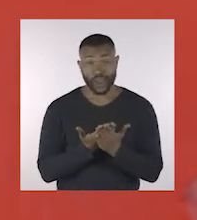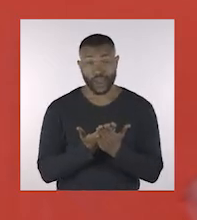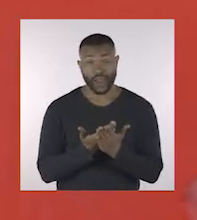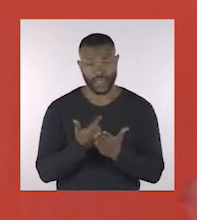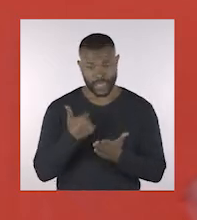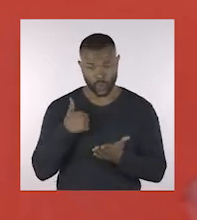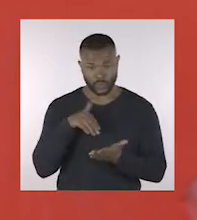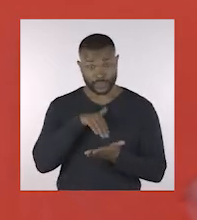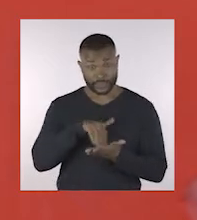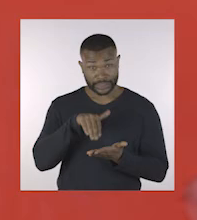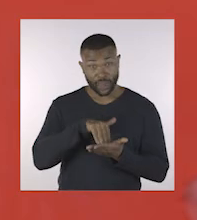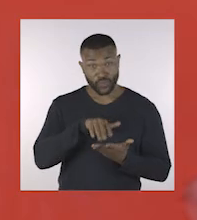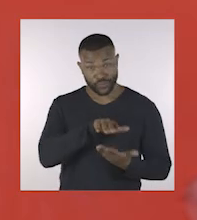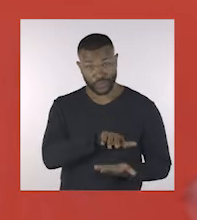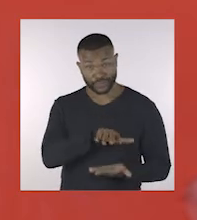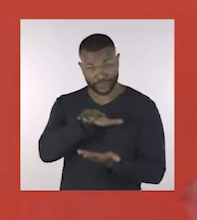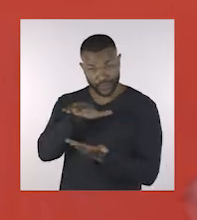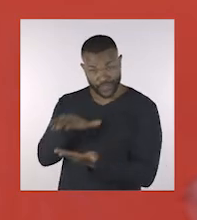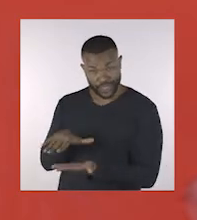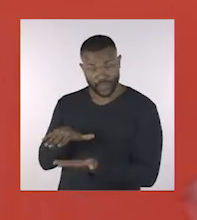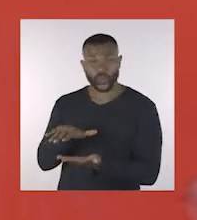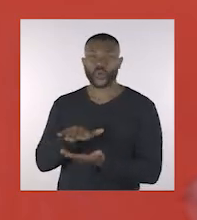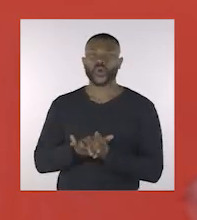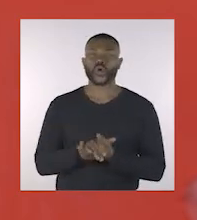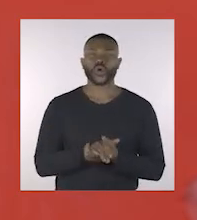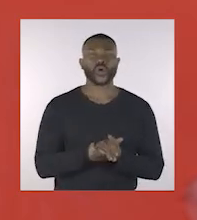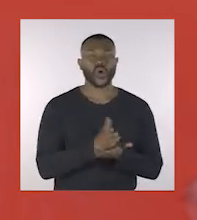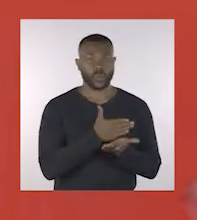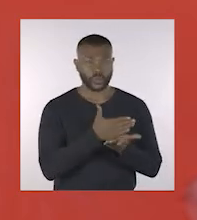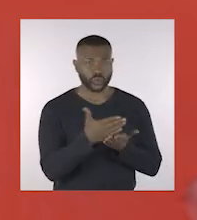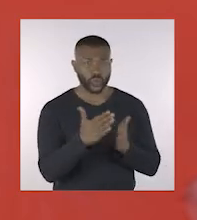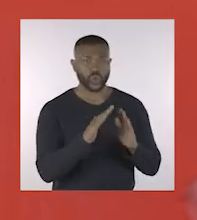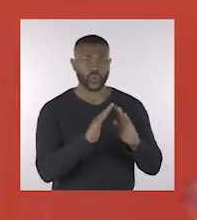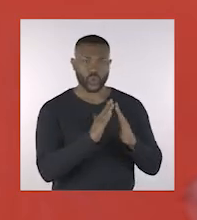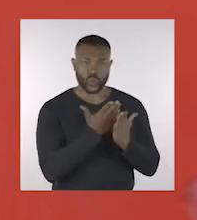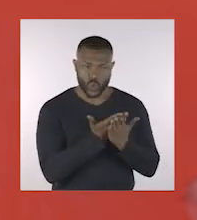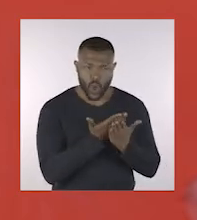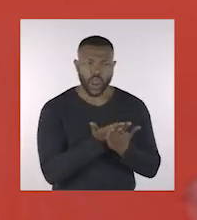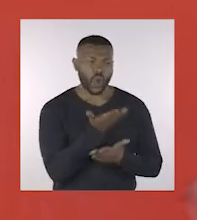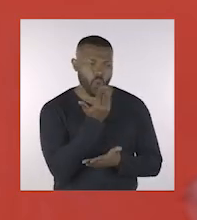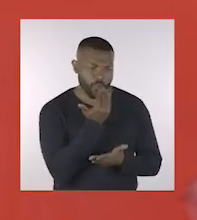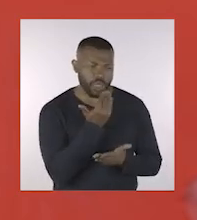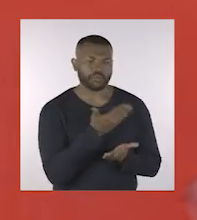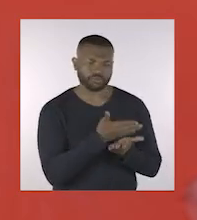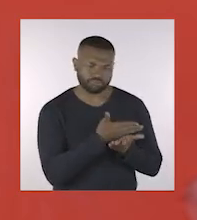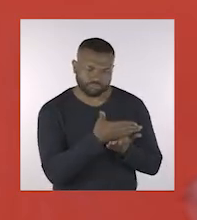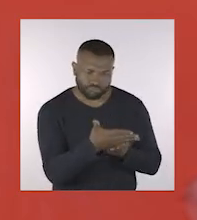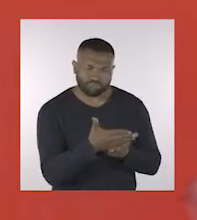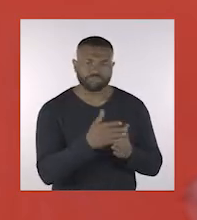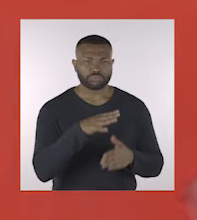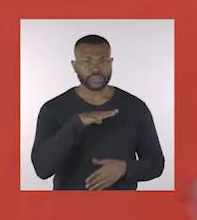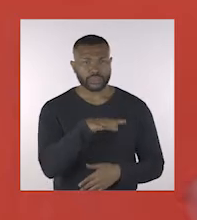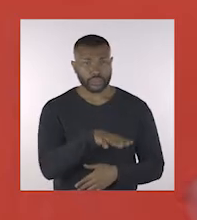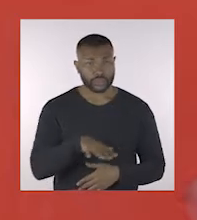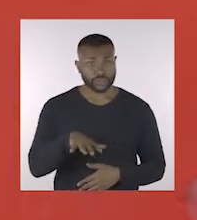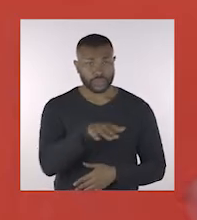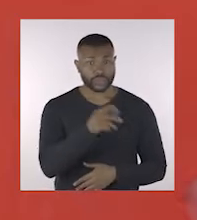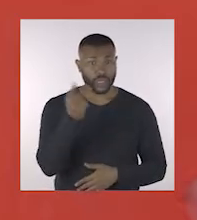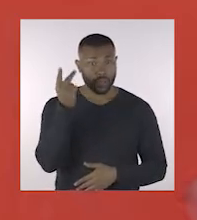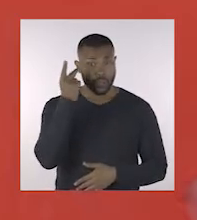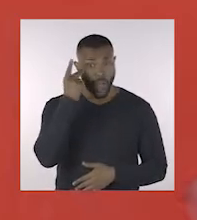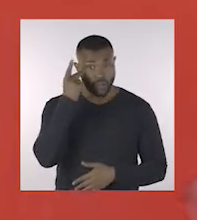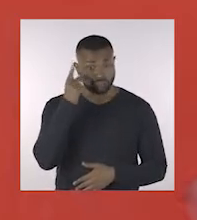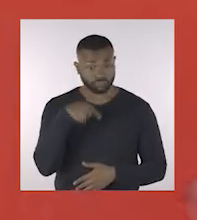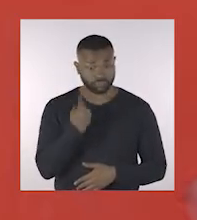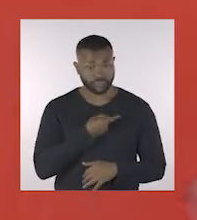nosso senhor eu era secretário de abastecimento nós implantamos alimentações falar na cidade de São Paulo e fizemos